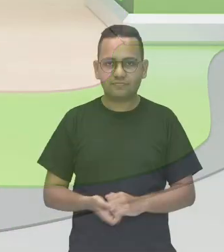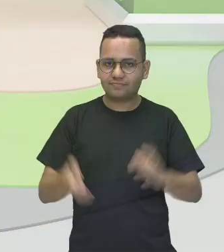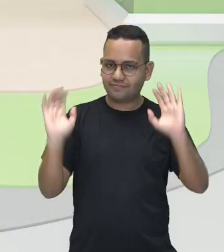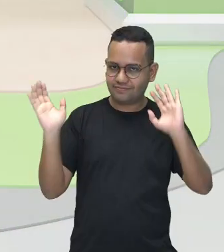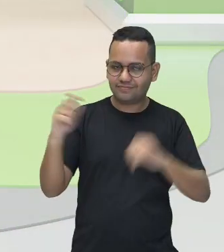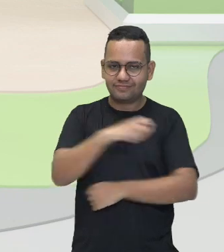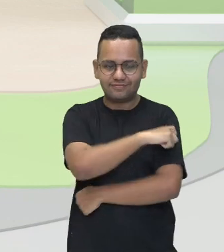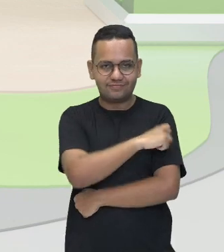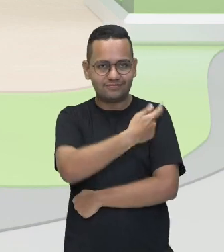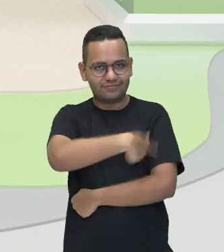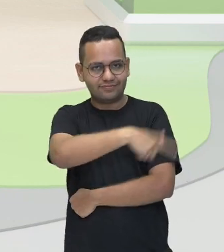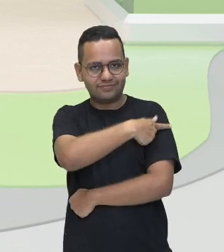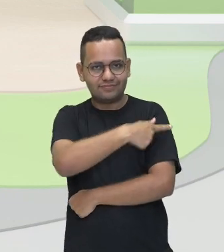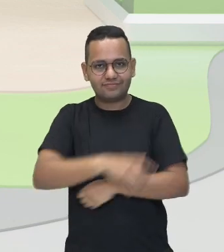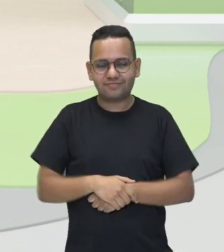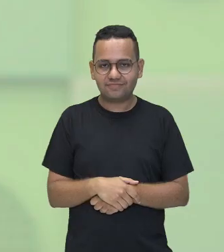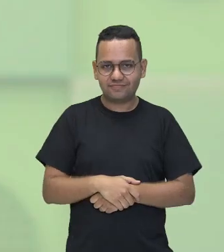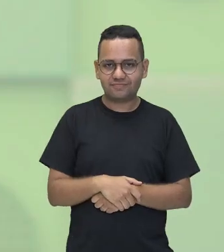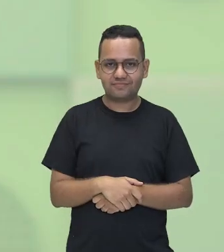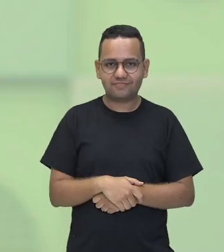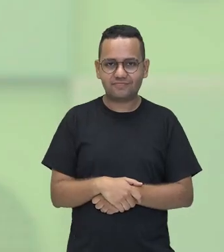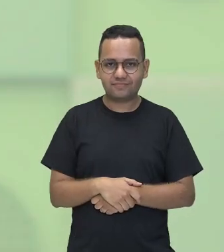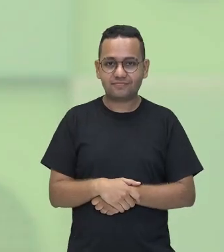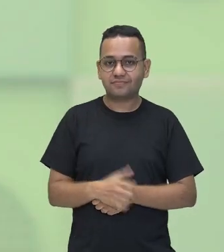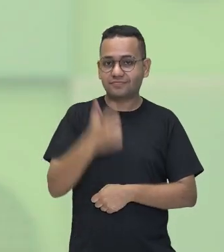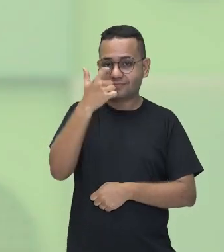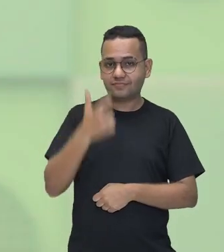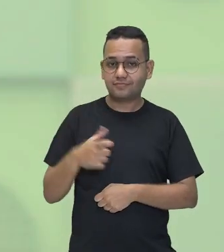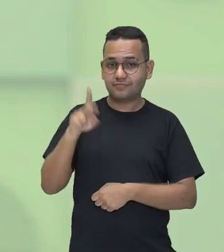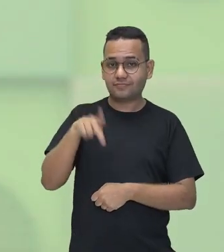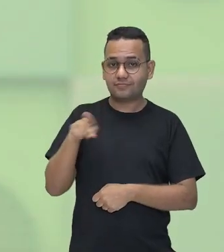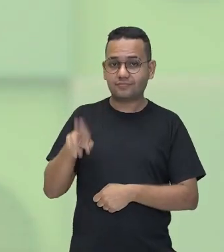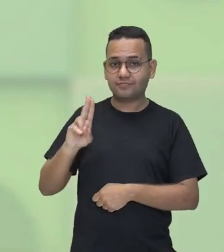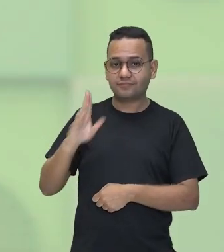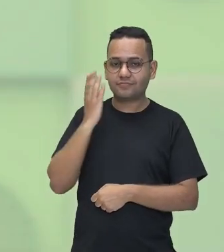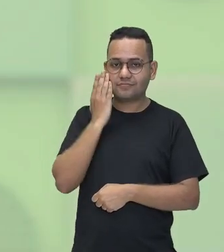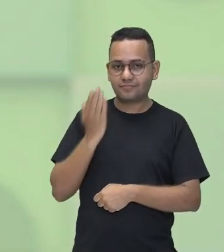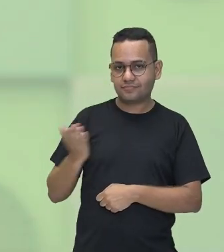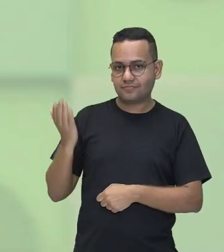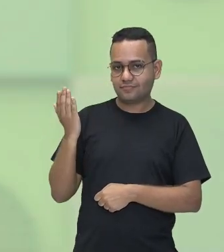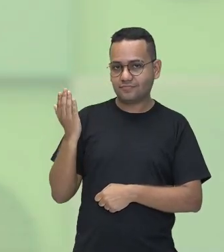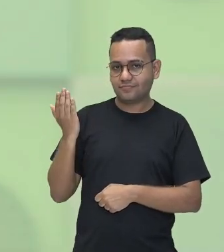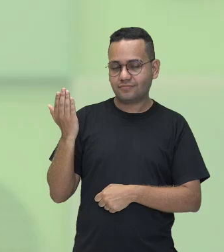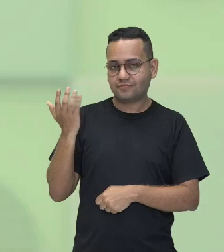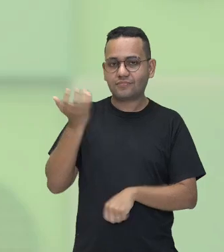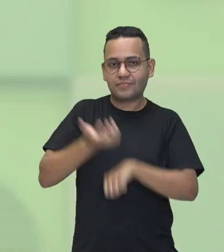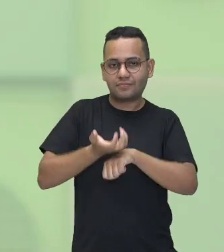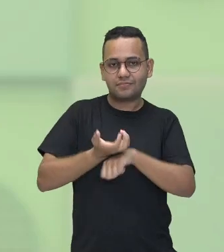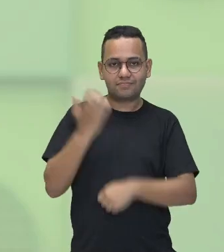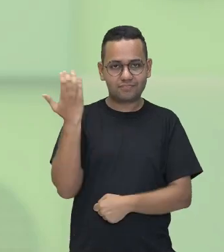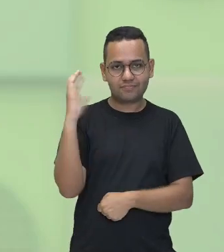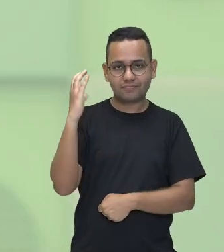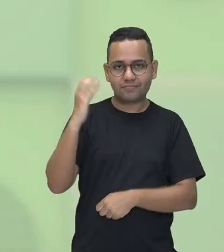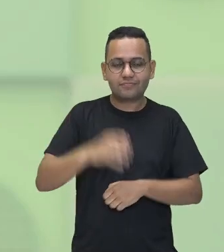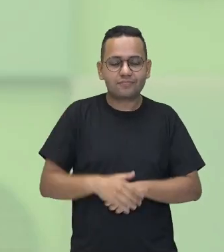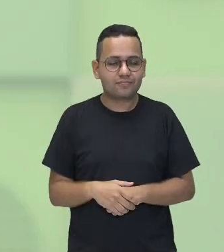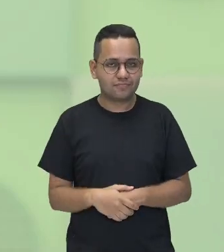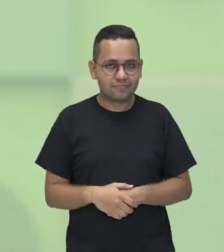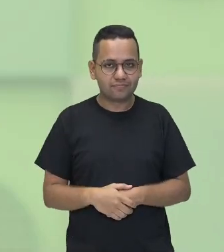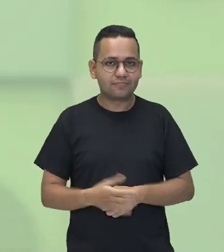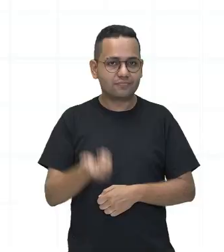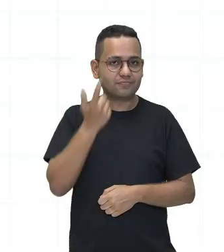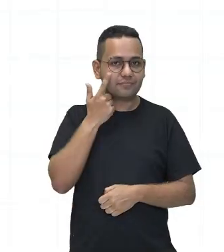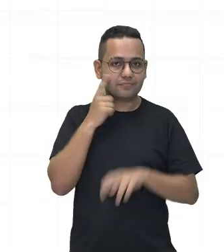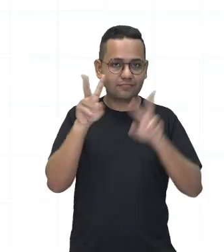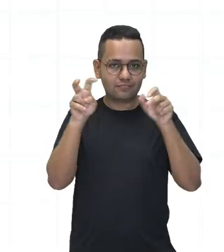alunos do 7º ano, tudo bem? Eu sou a professora Manuela Cerejo, professora de Ciências, e vamos ver